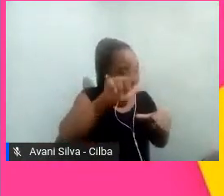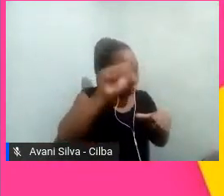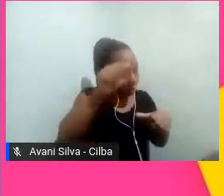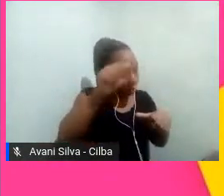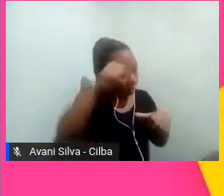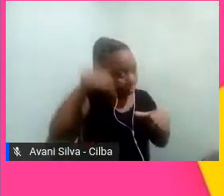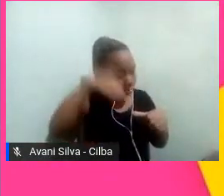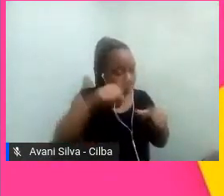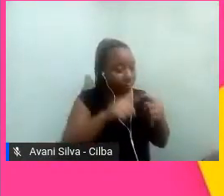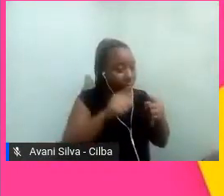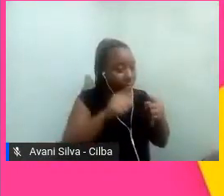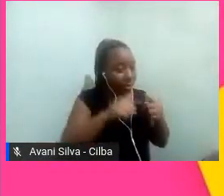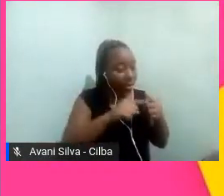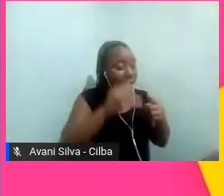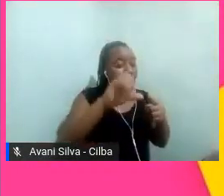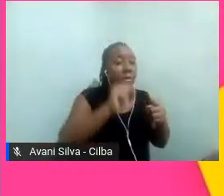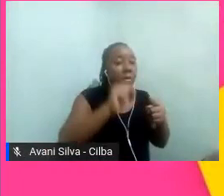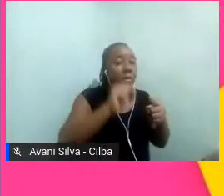sobe.